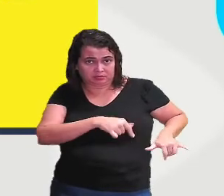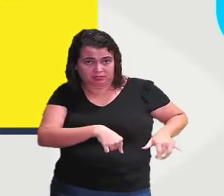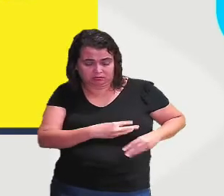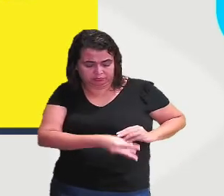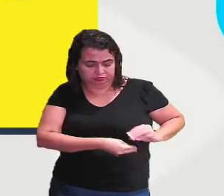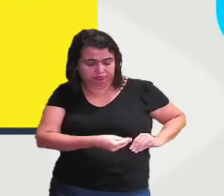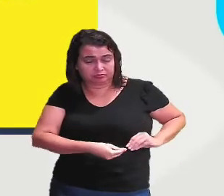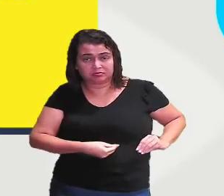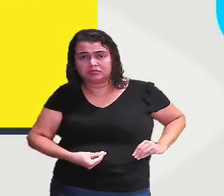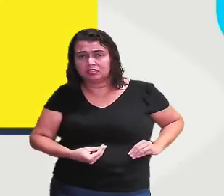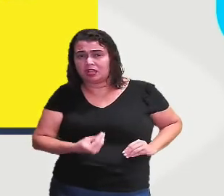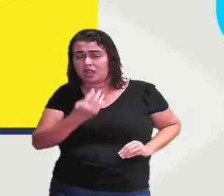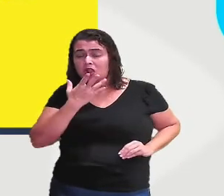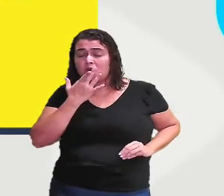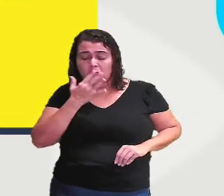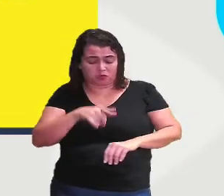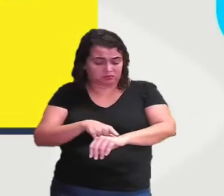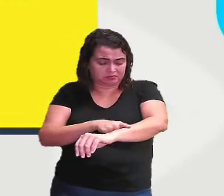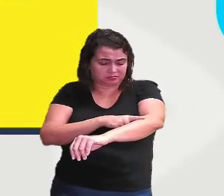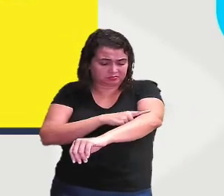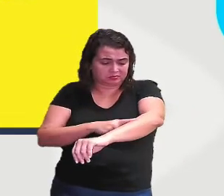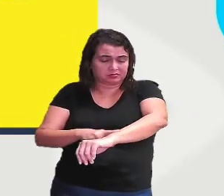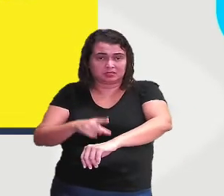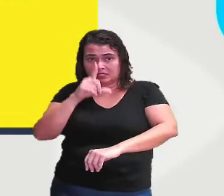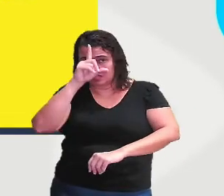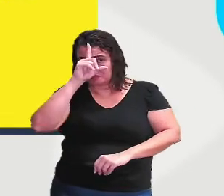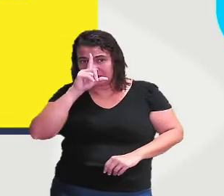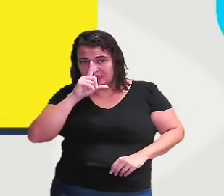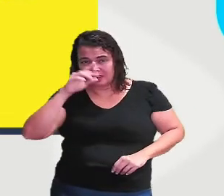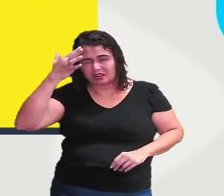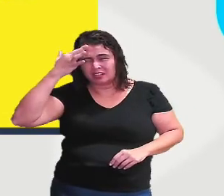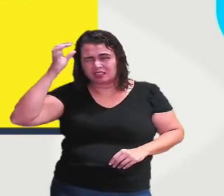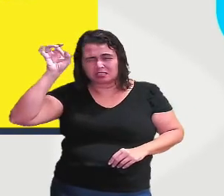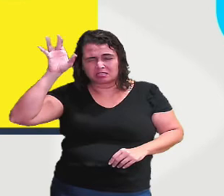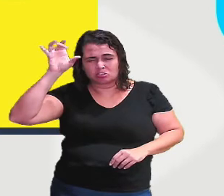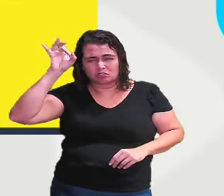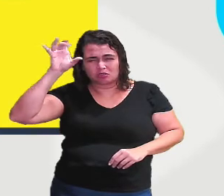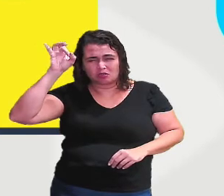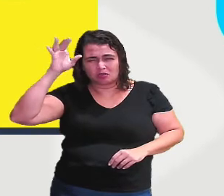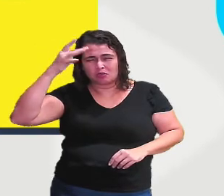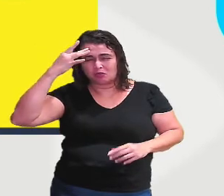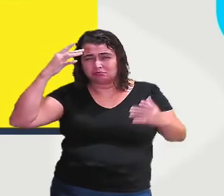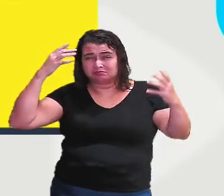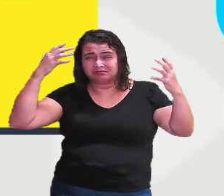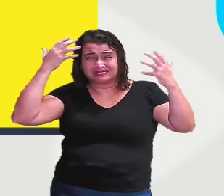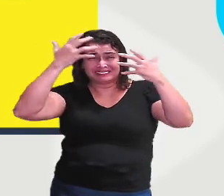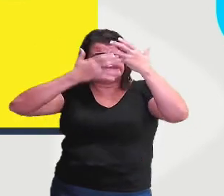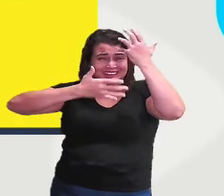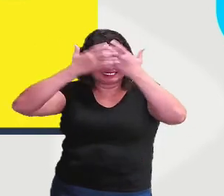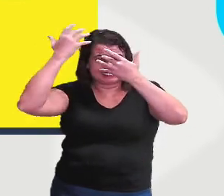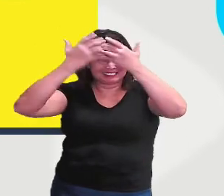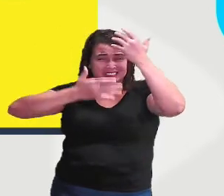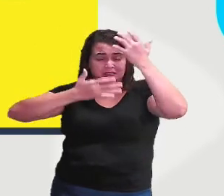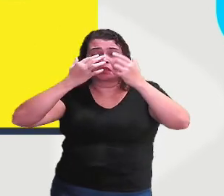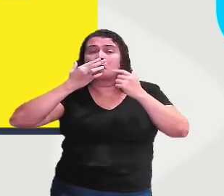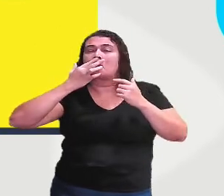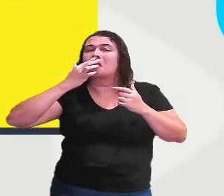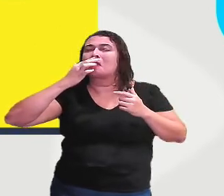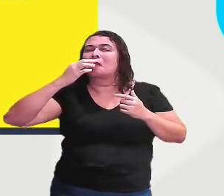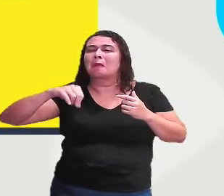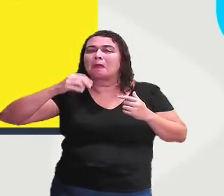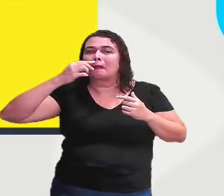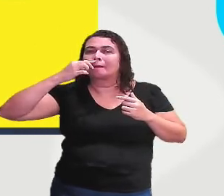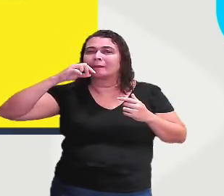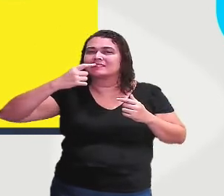febre, cefaleia, né? Aí tem ali, ó, confusão mental, sangramento nasal,